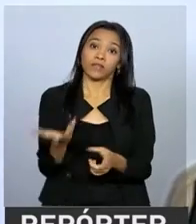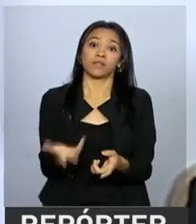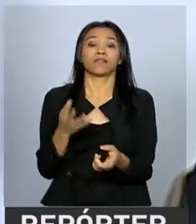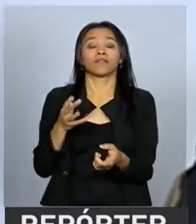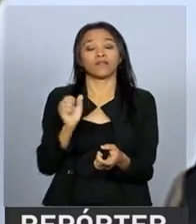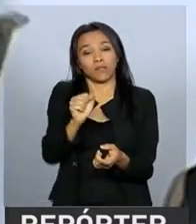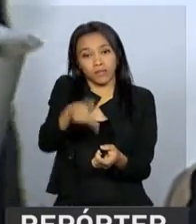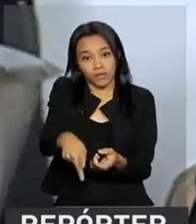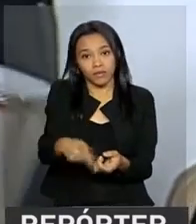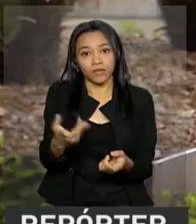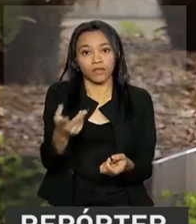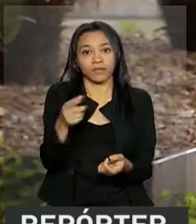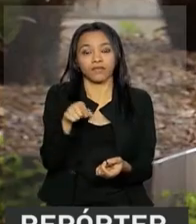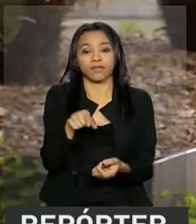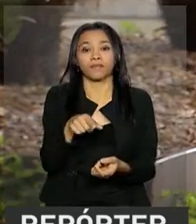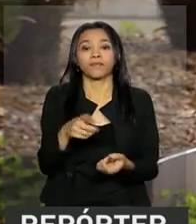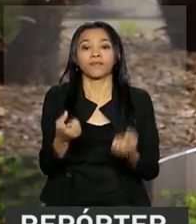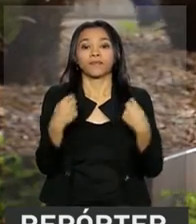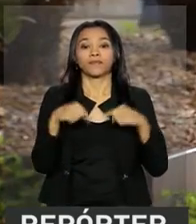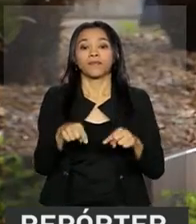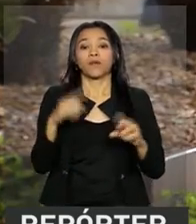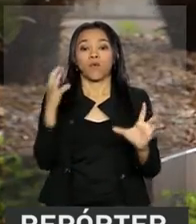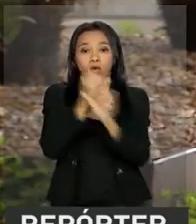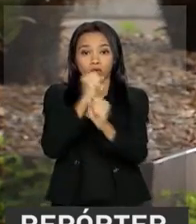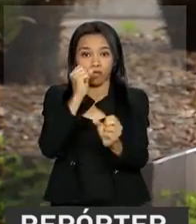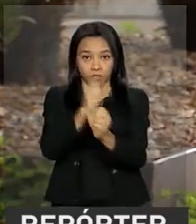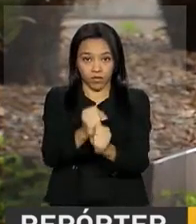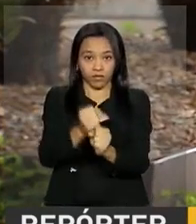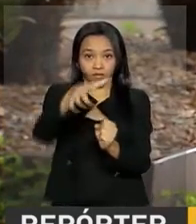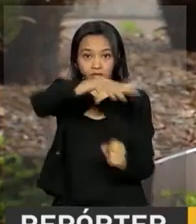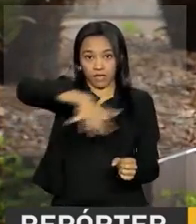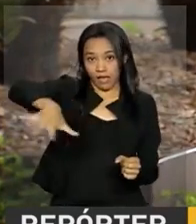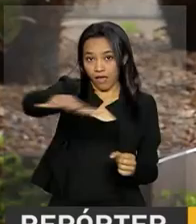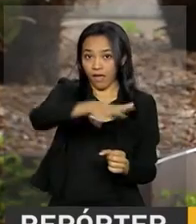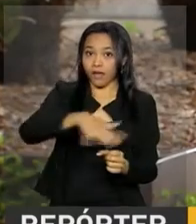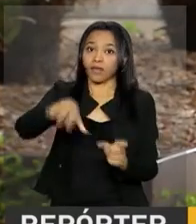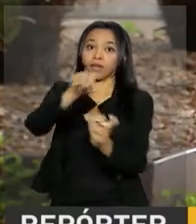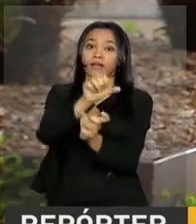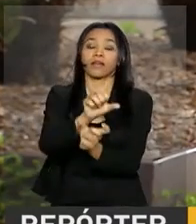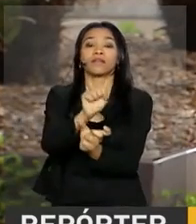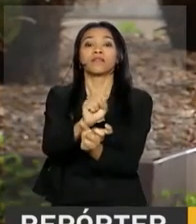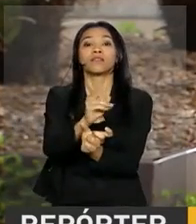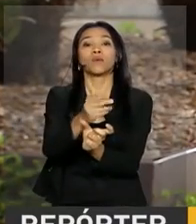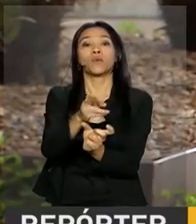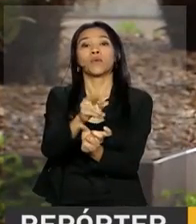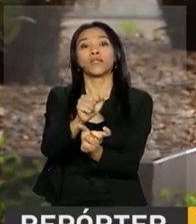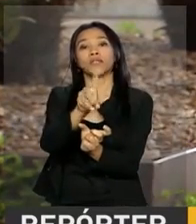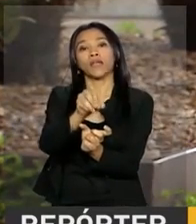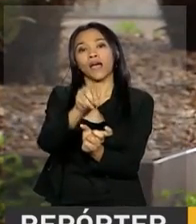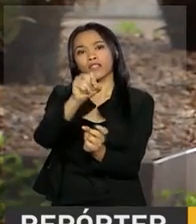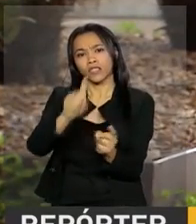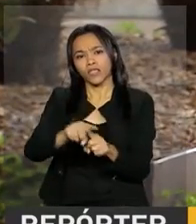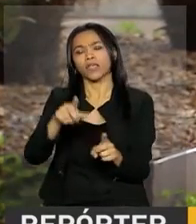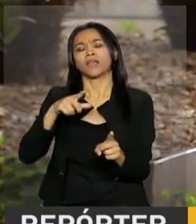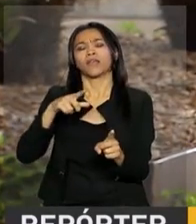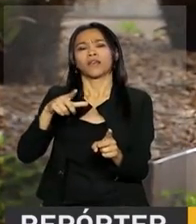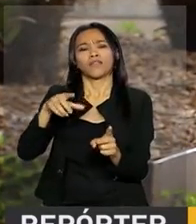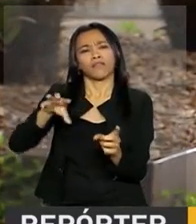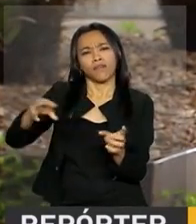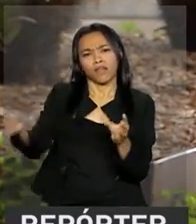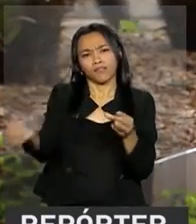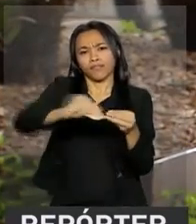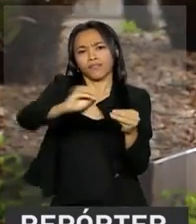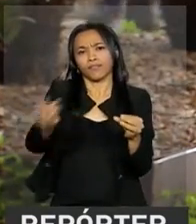ele retroalimentados orçamento da seguridade social é formado por contribuições como a do regime geral da previdência social